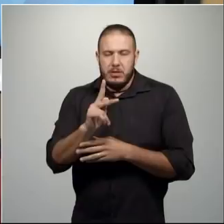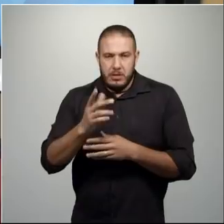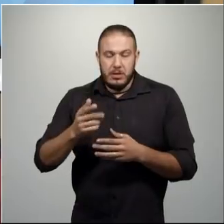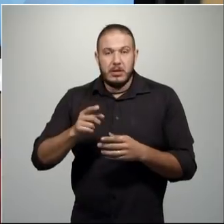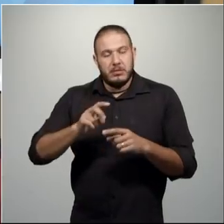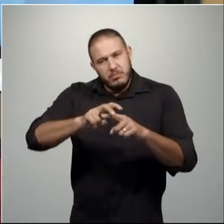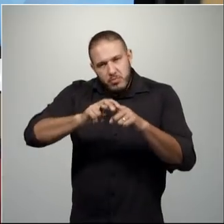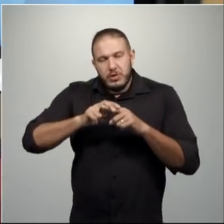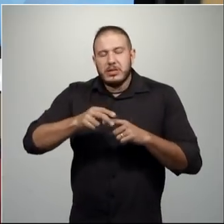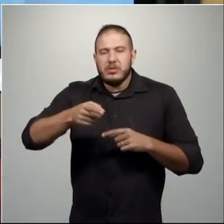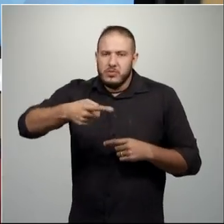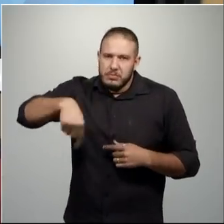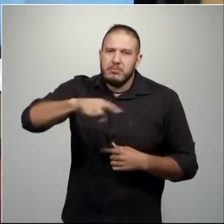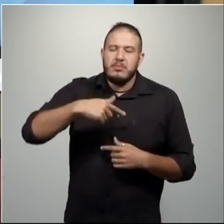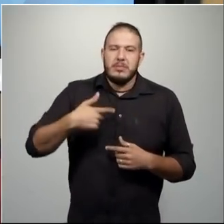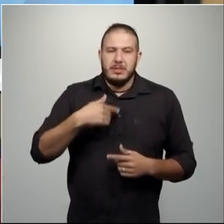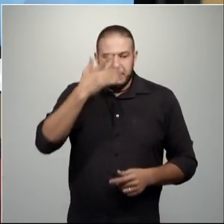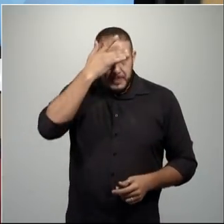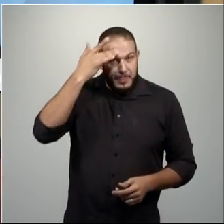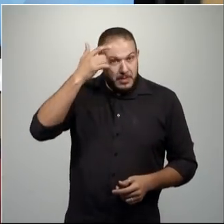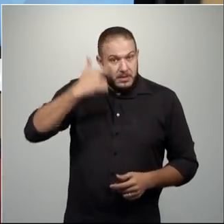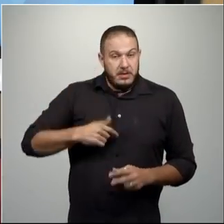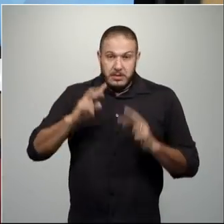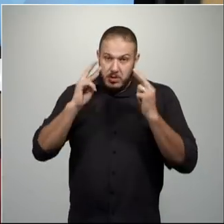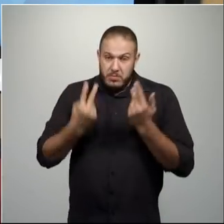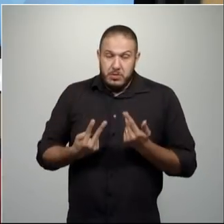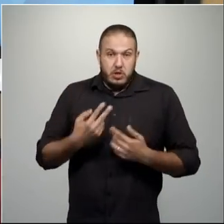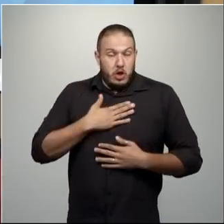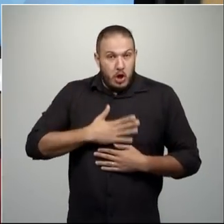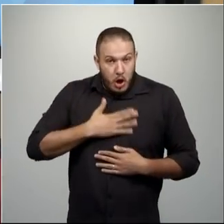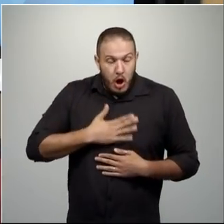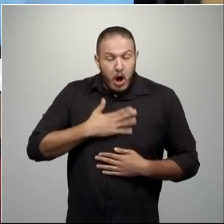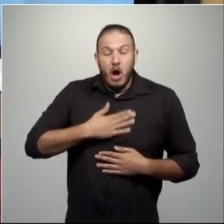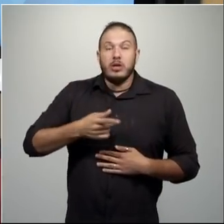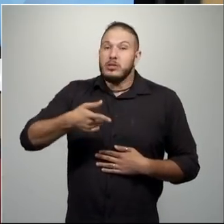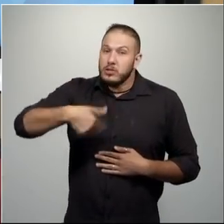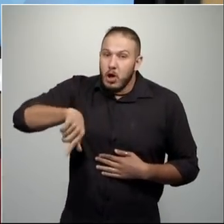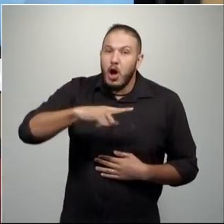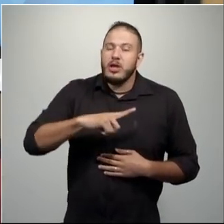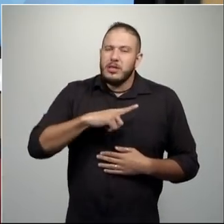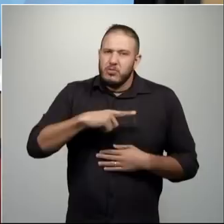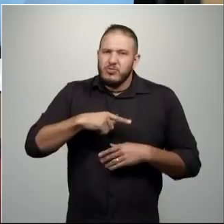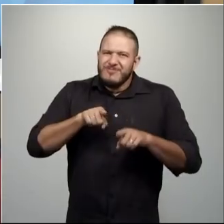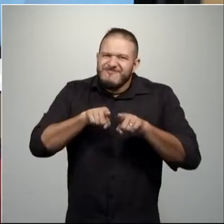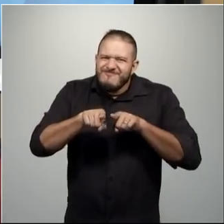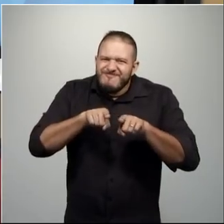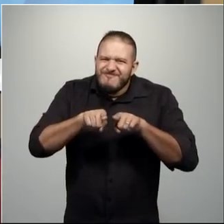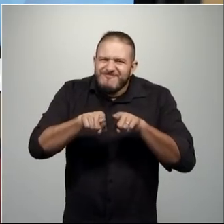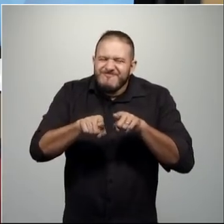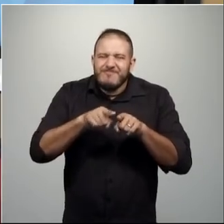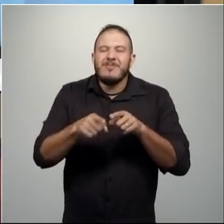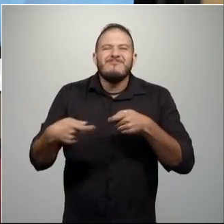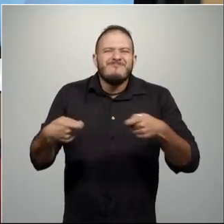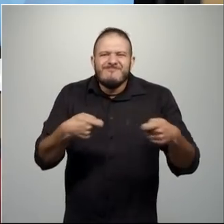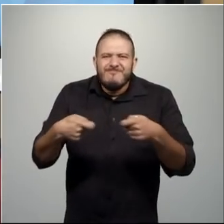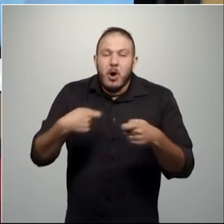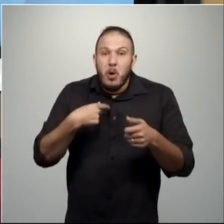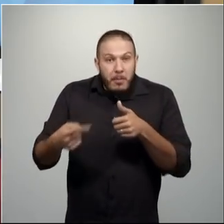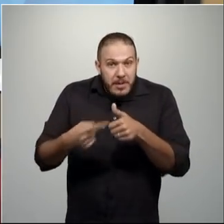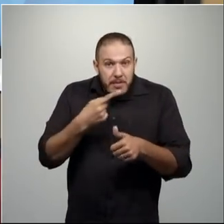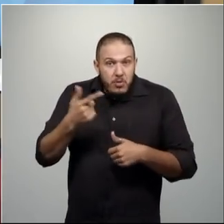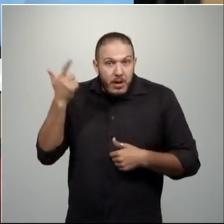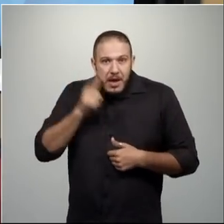como seres humanos gostam de fazer fazemos uma competição o primeiro que ganha a competição é o